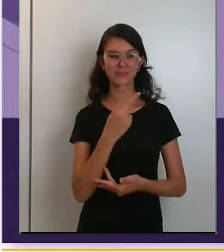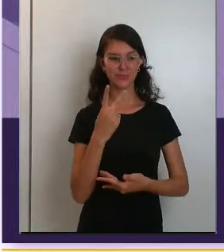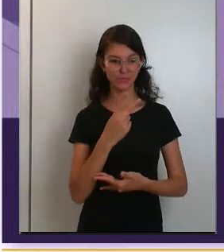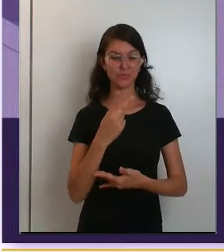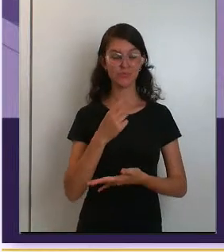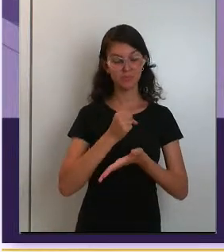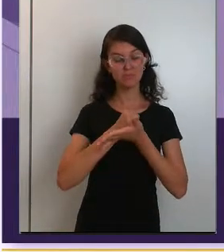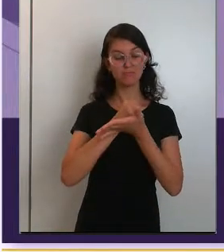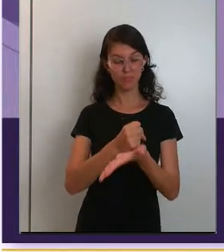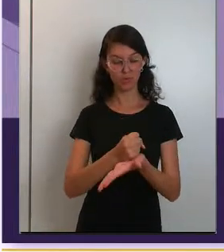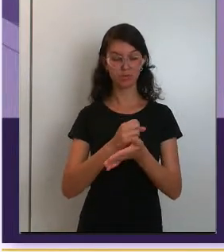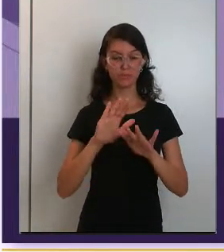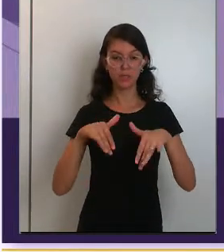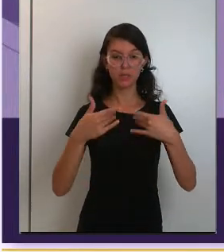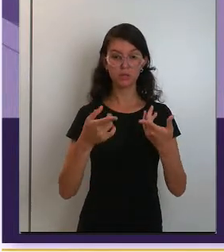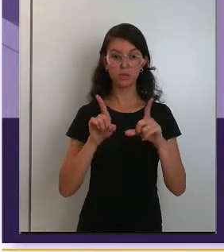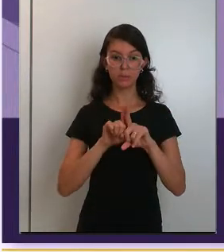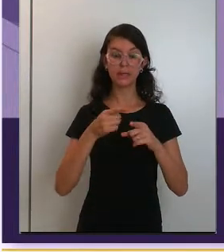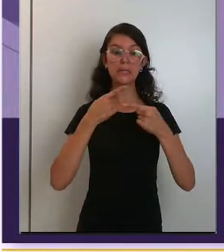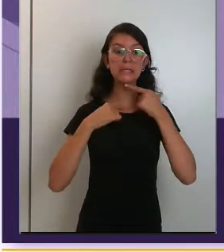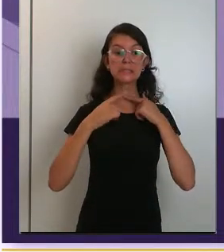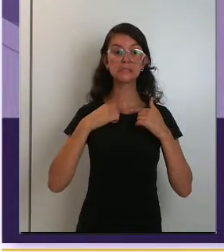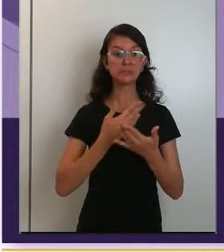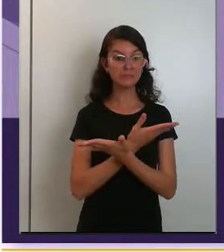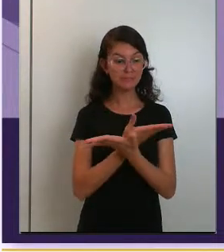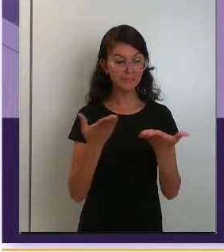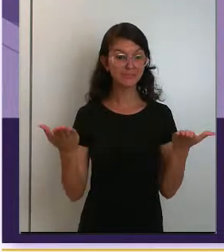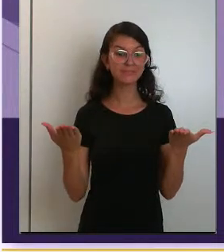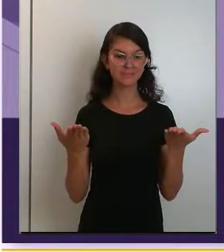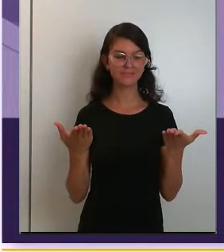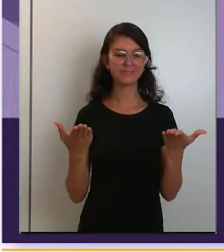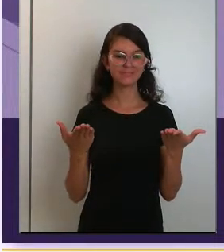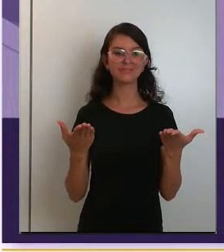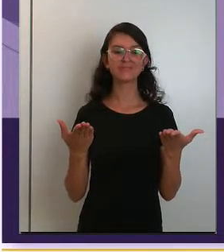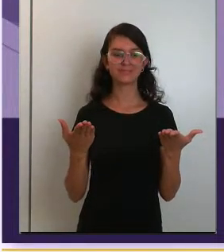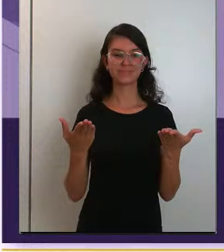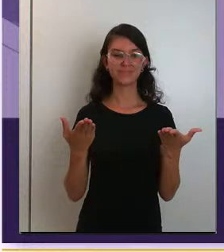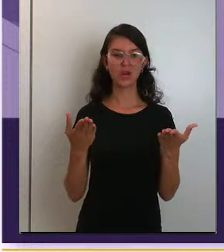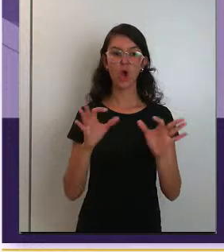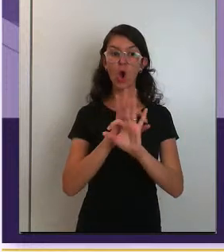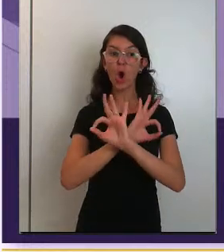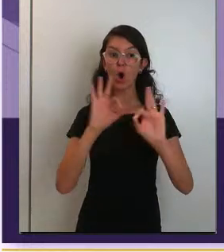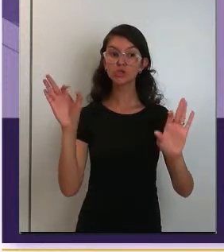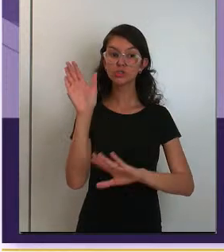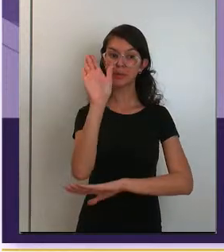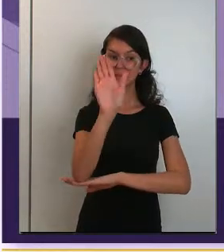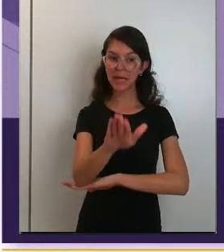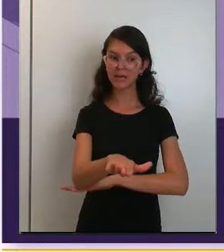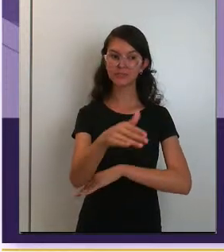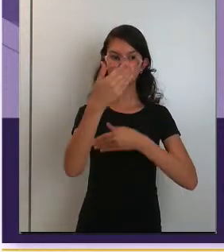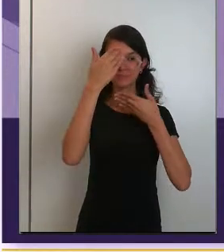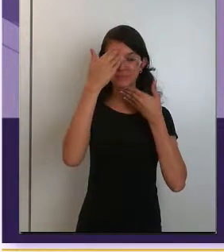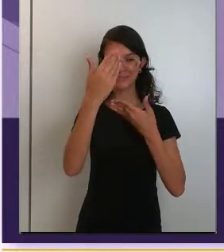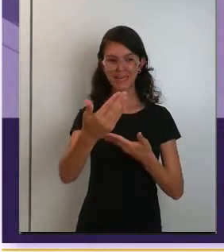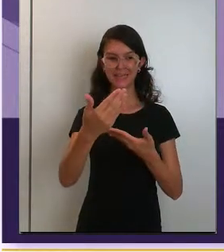acompanhando. E desejo a todos e a todas e a todos uma excelente tarde. Muito obrigada.